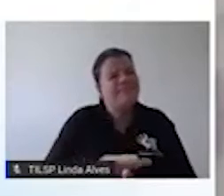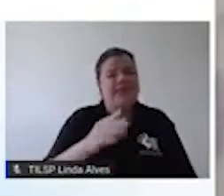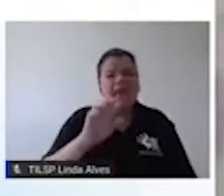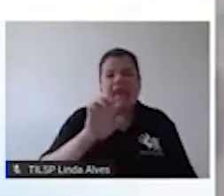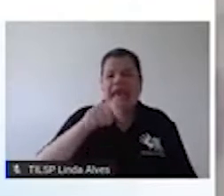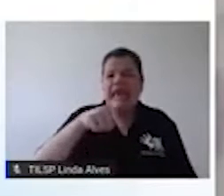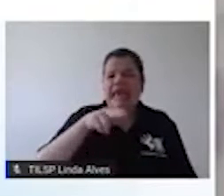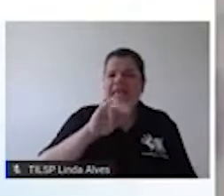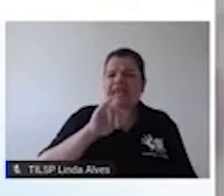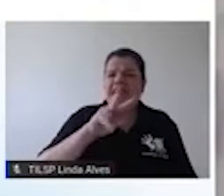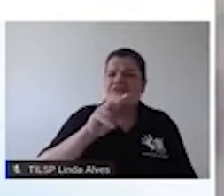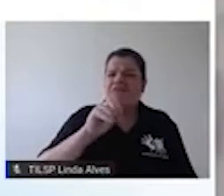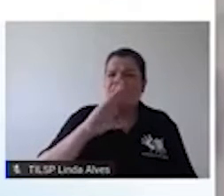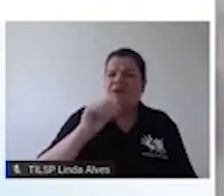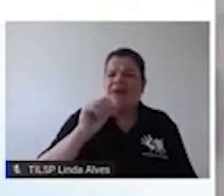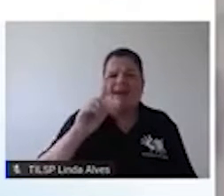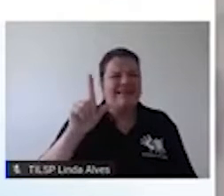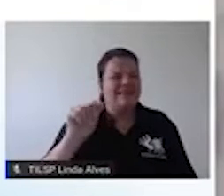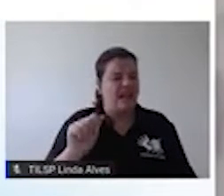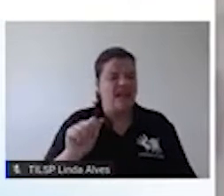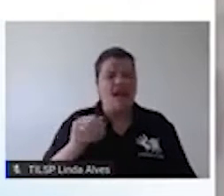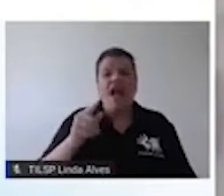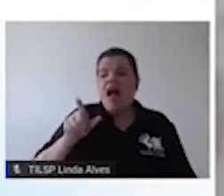Equivocada por negar,